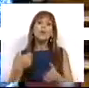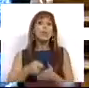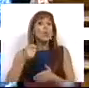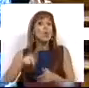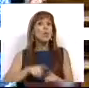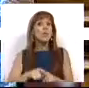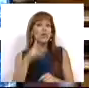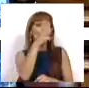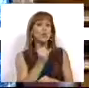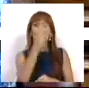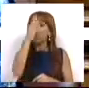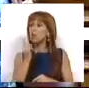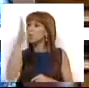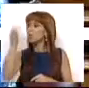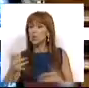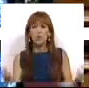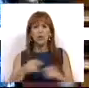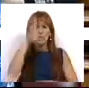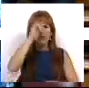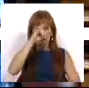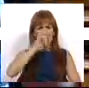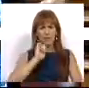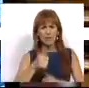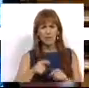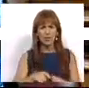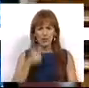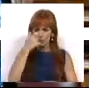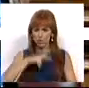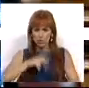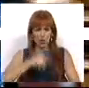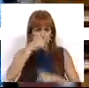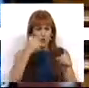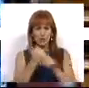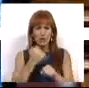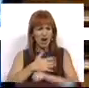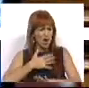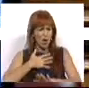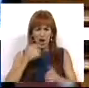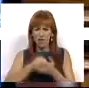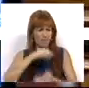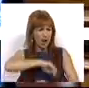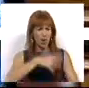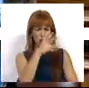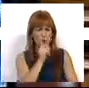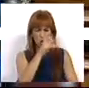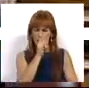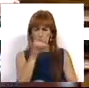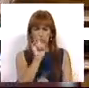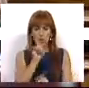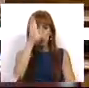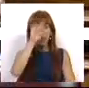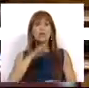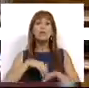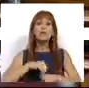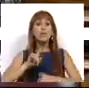pagamento dos duodécimos, quando o Governo lembra-se bem que os portugueses e os trabalhadores não queriam um pagamento assim. E aquilo que o Governo